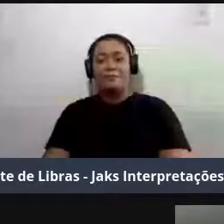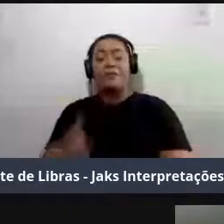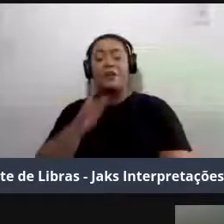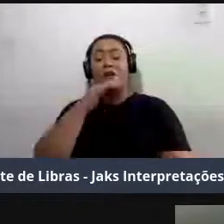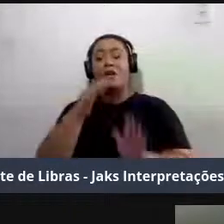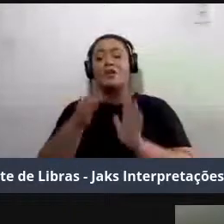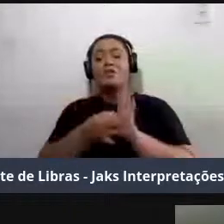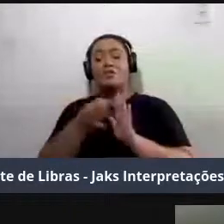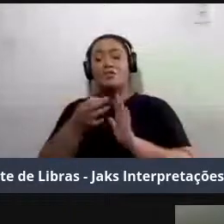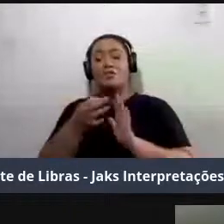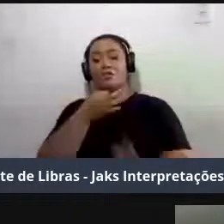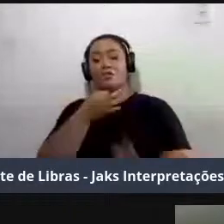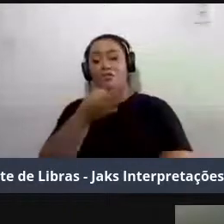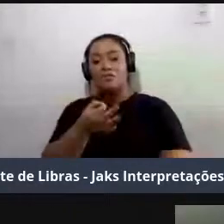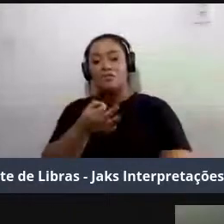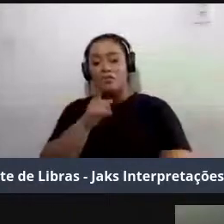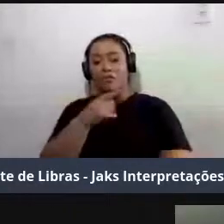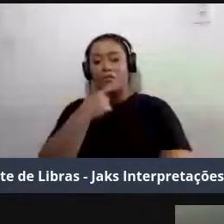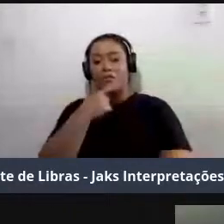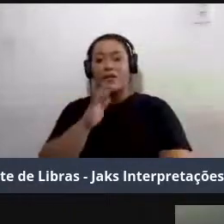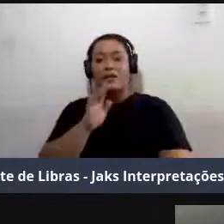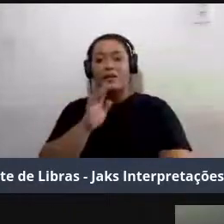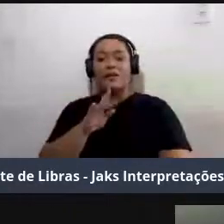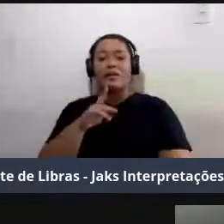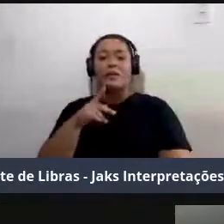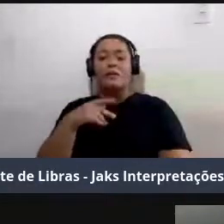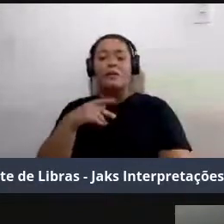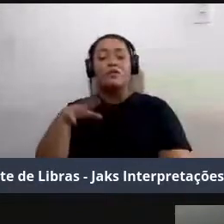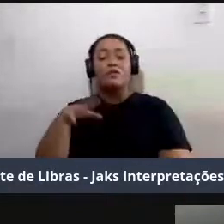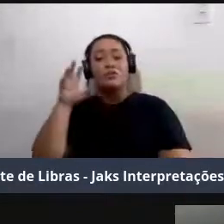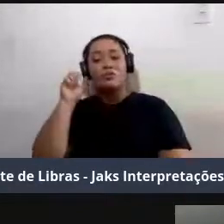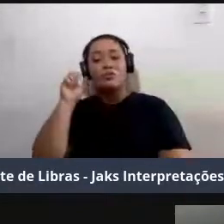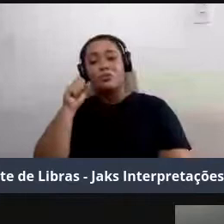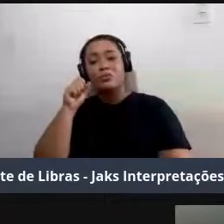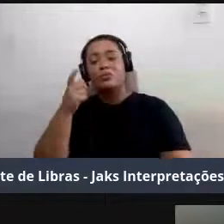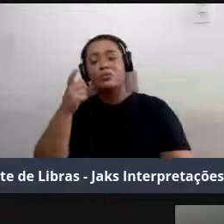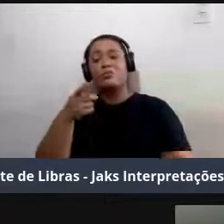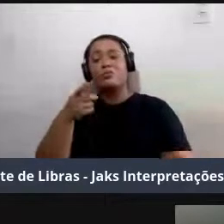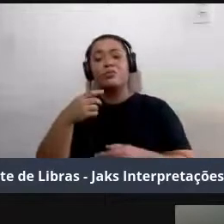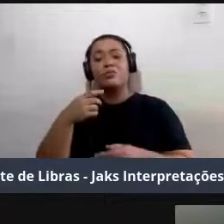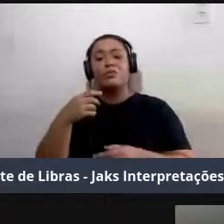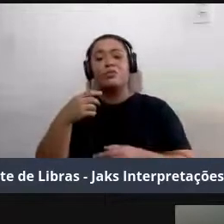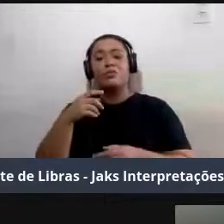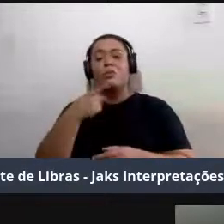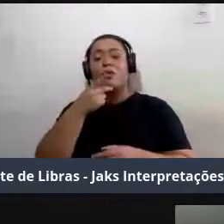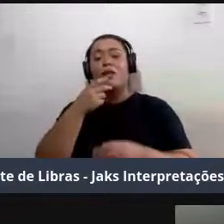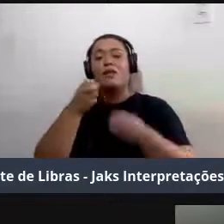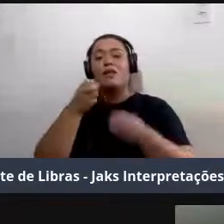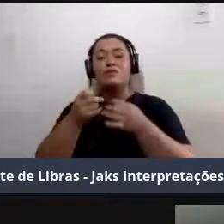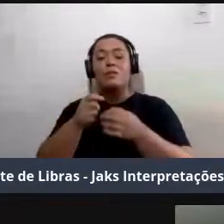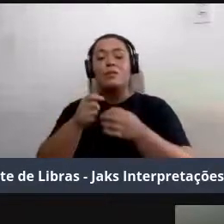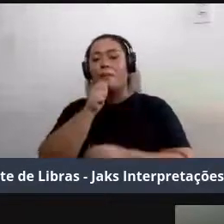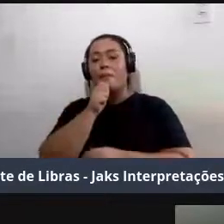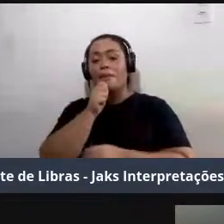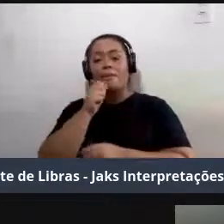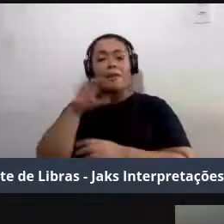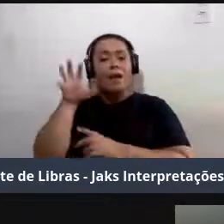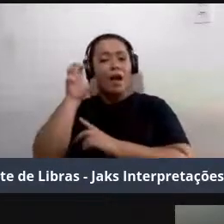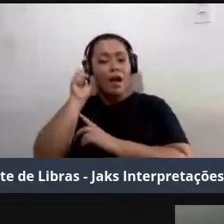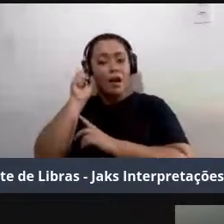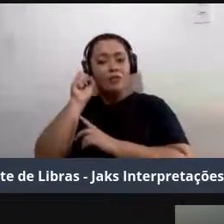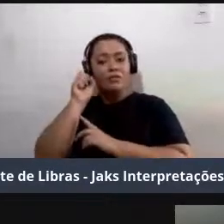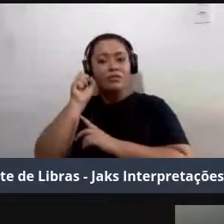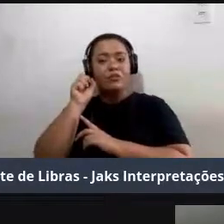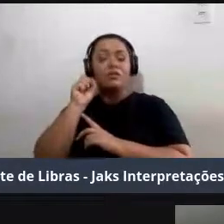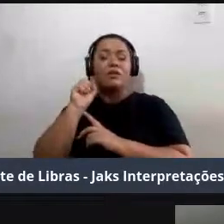de fazer a escuta do áudio, se tu julgar que é tranquilo, talvez seja a melhor saída.